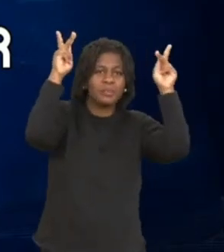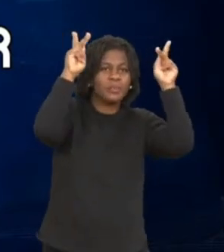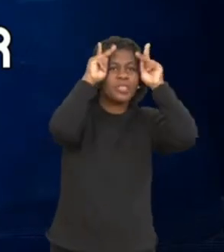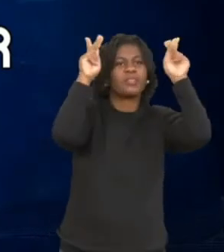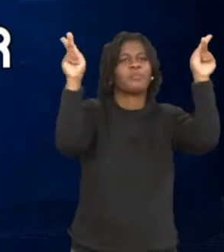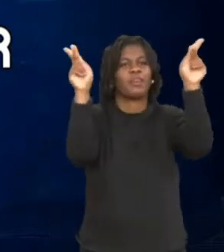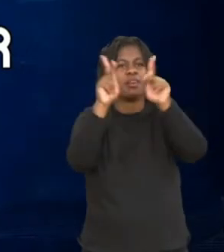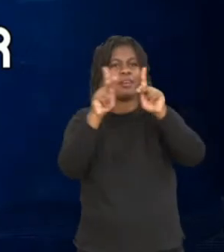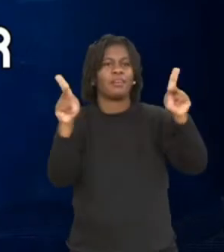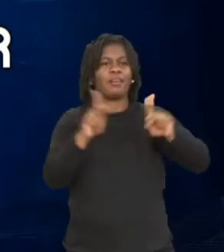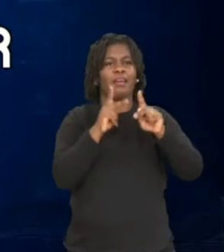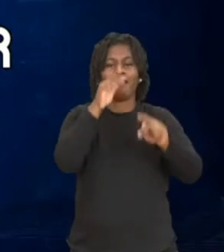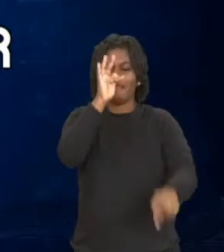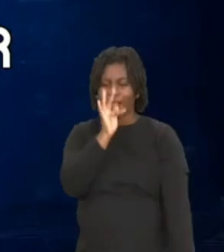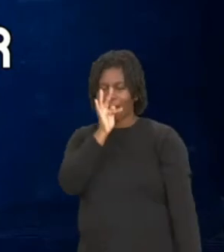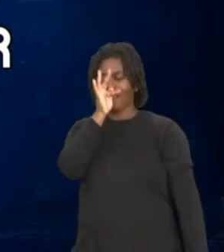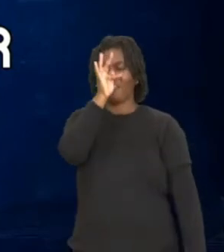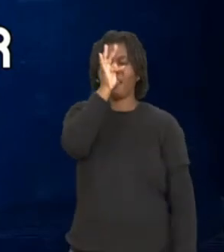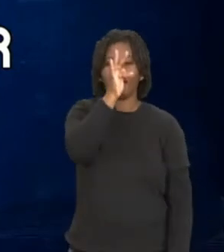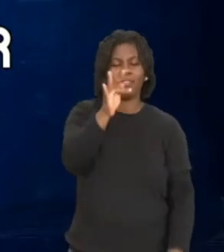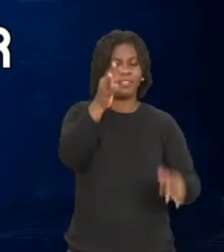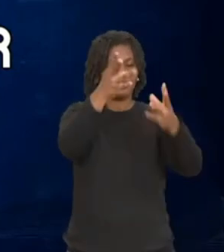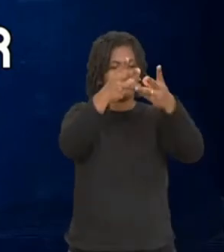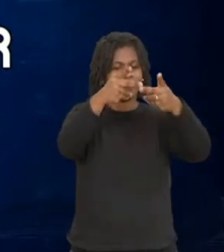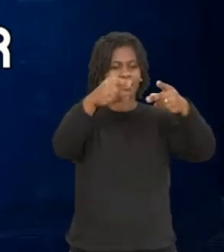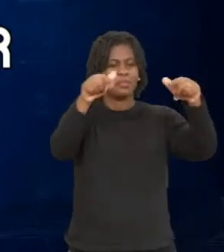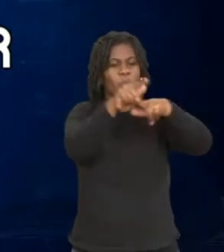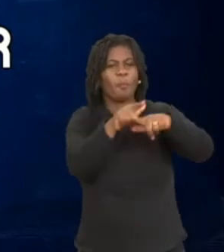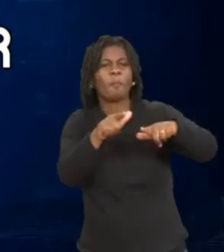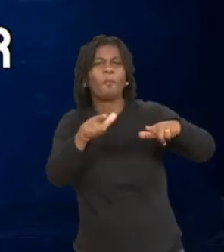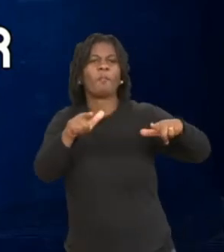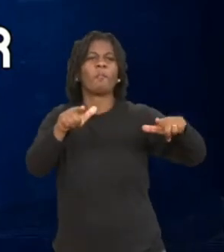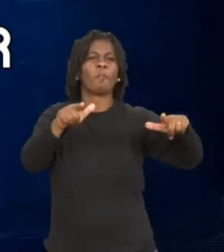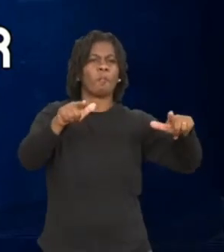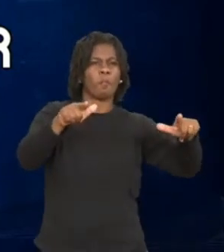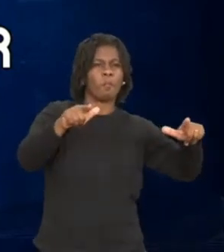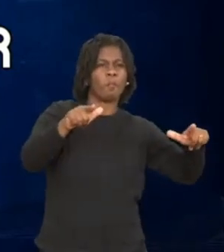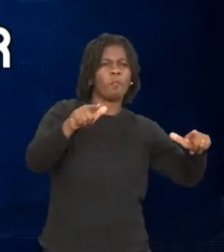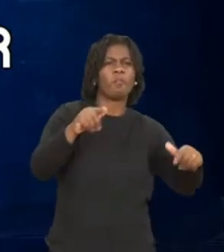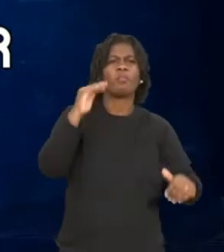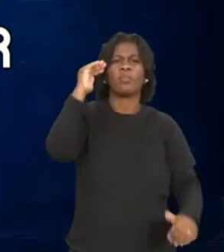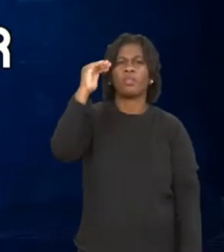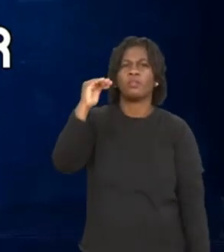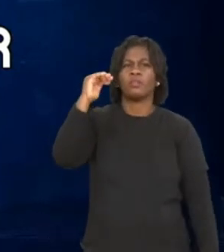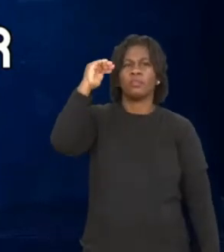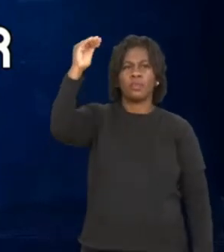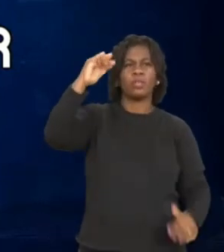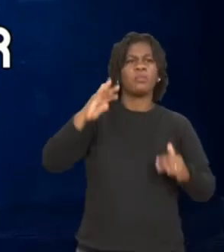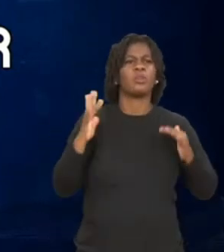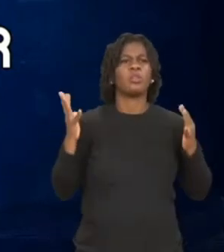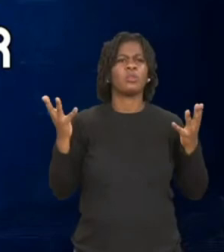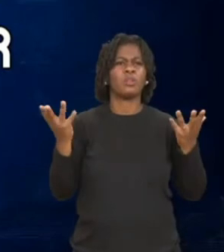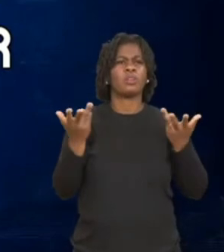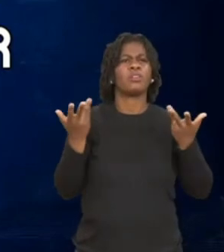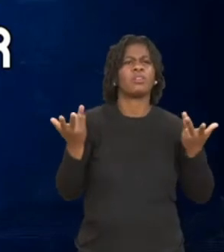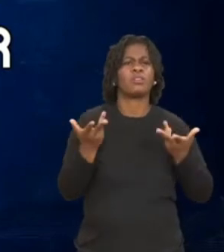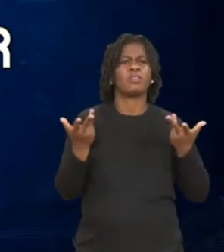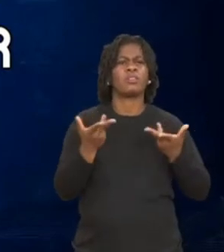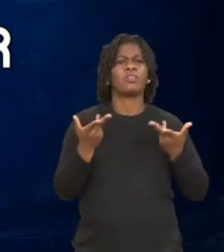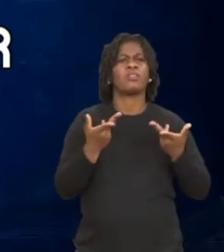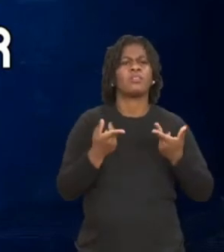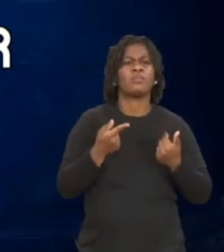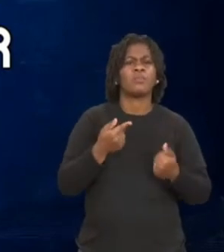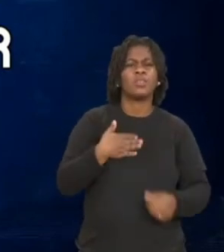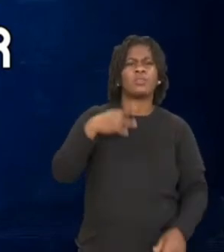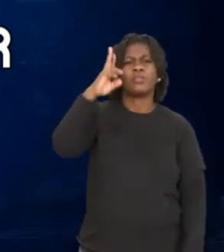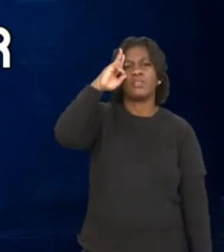Príncipe da paz, a rosa de Sharon, o supremo e